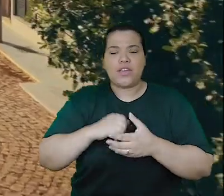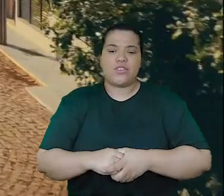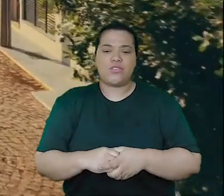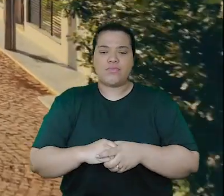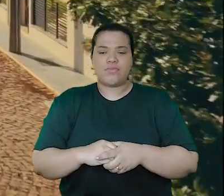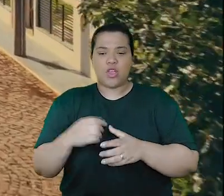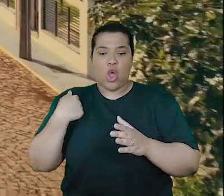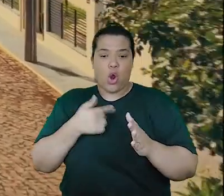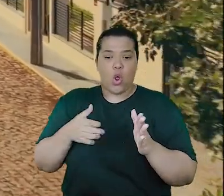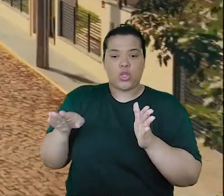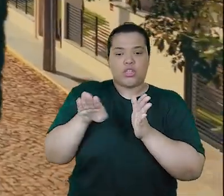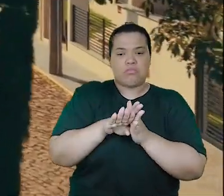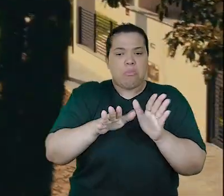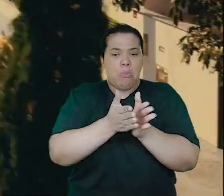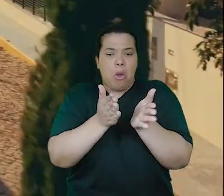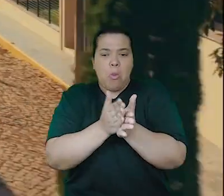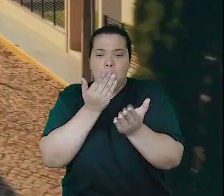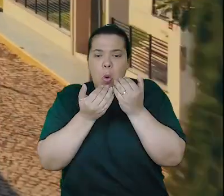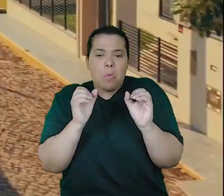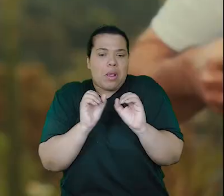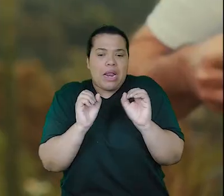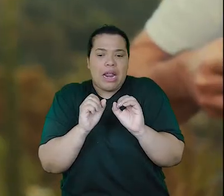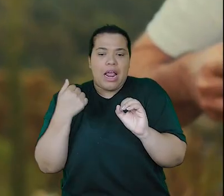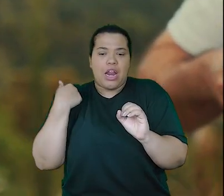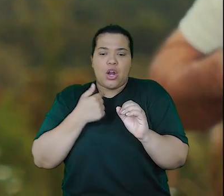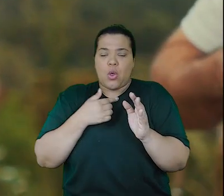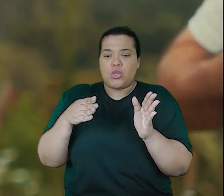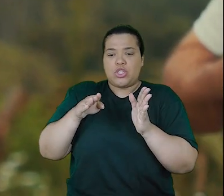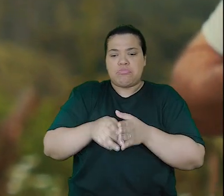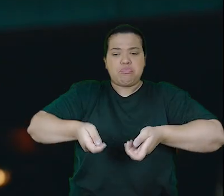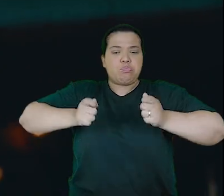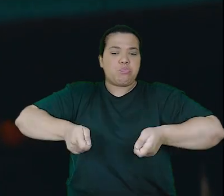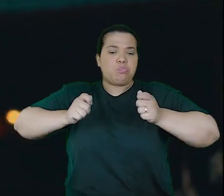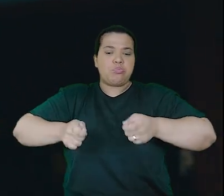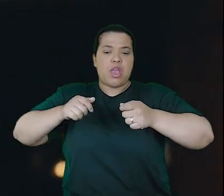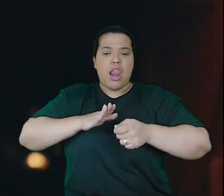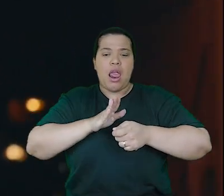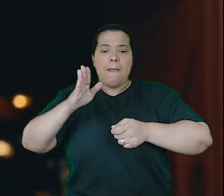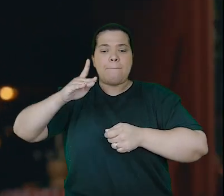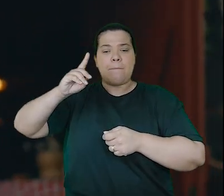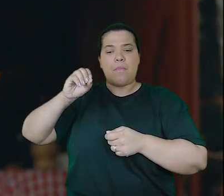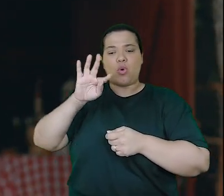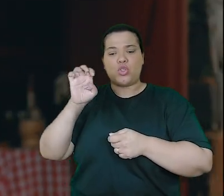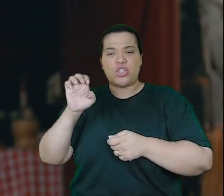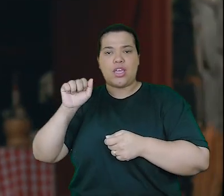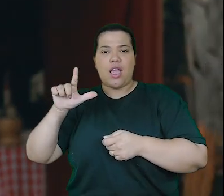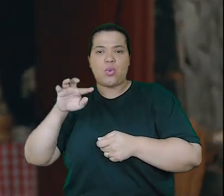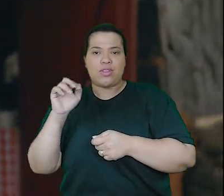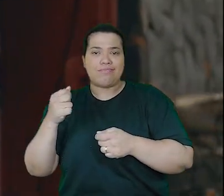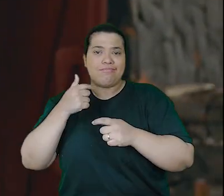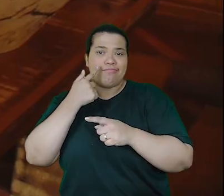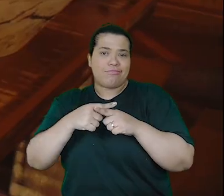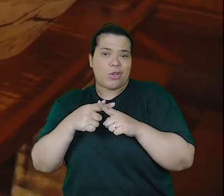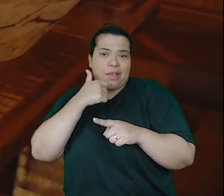Chegamos aqui, pobres, nada para comer, né? Daí nós descemos a carroça lá em Ponte Alta porque minha mãe ficou